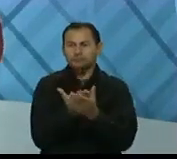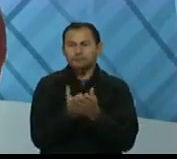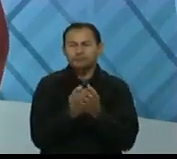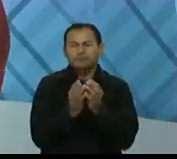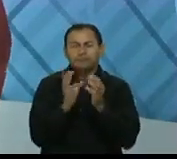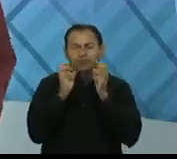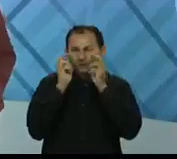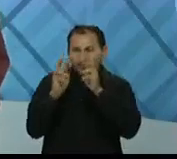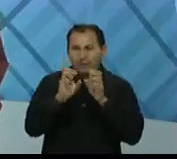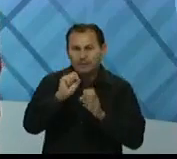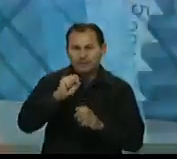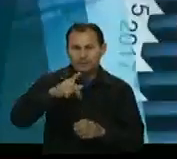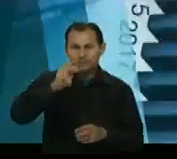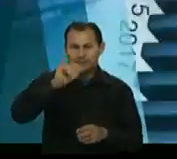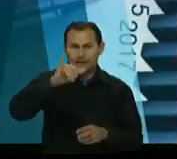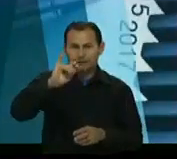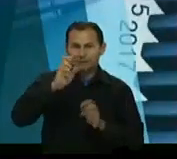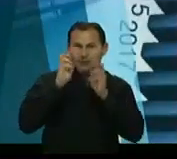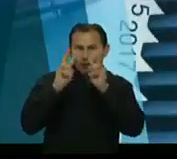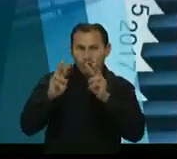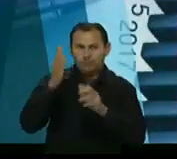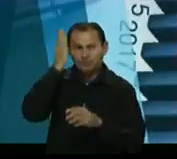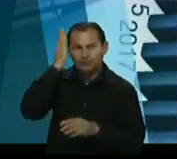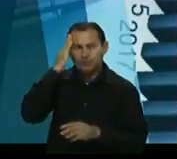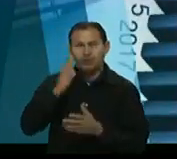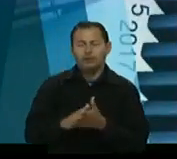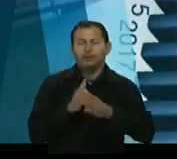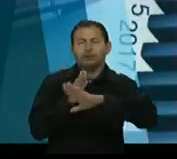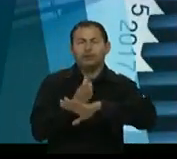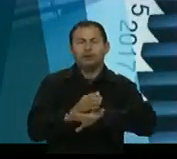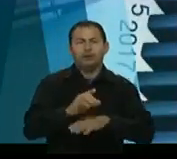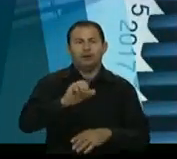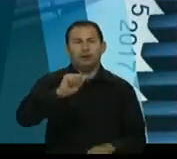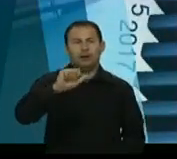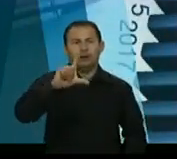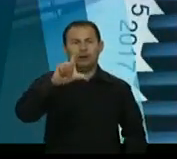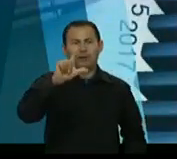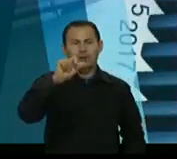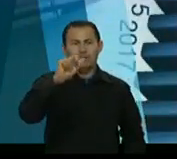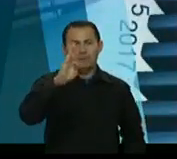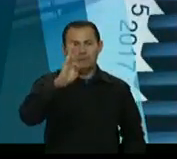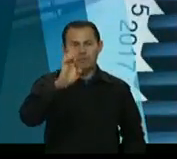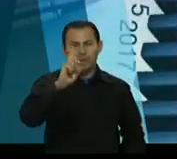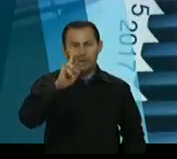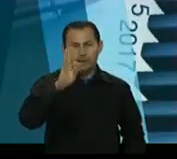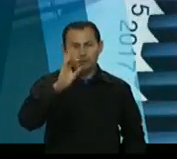está acompanhando no Skype, acompanhe para saber. Vai entrar no